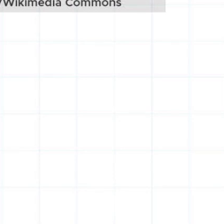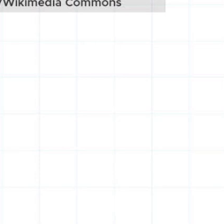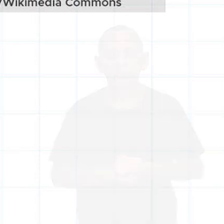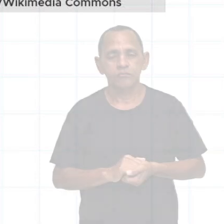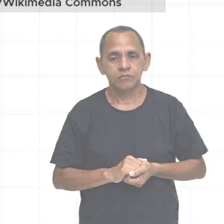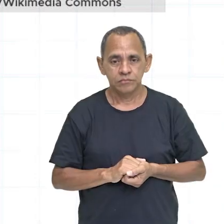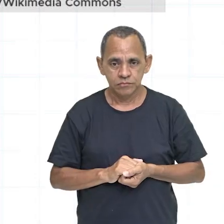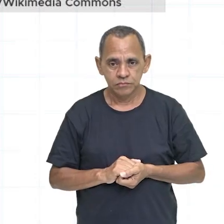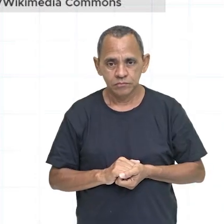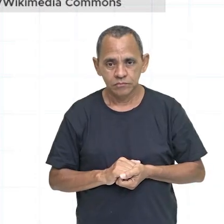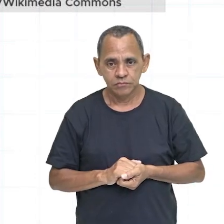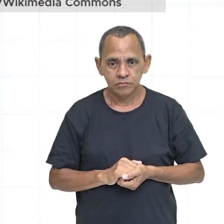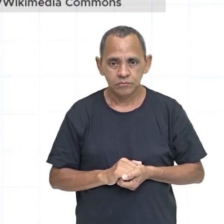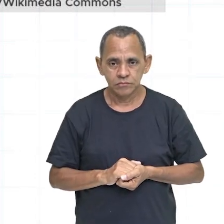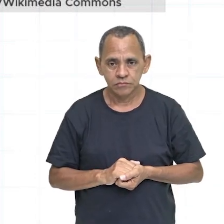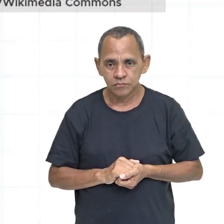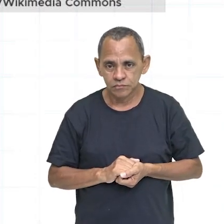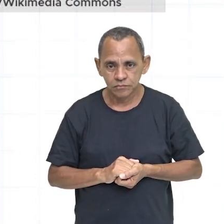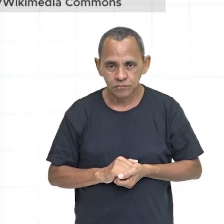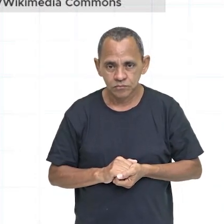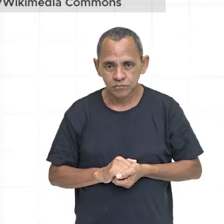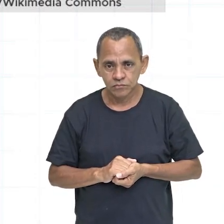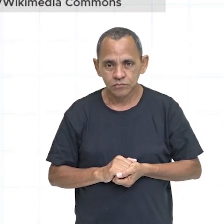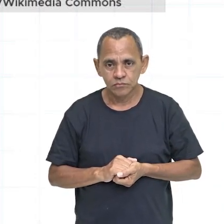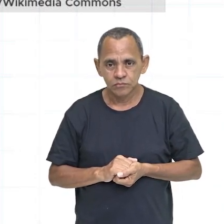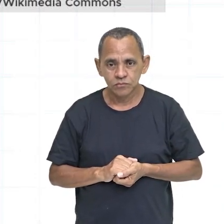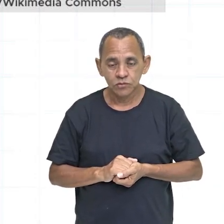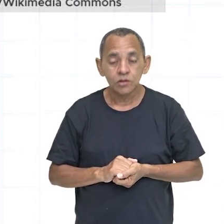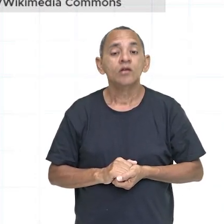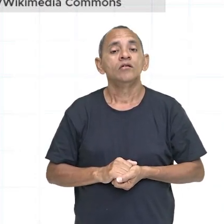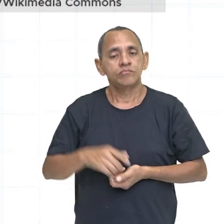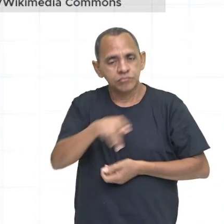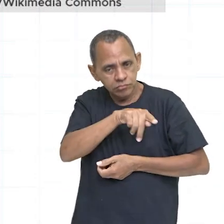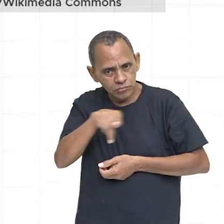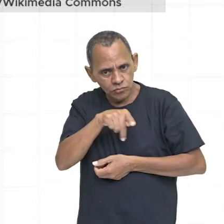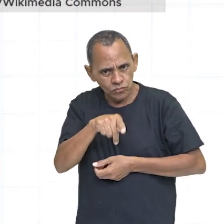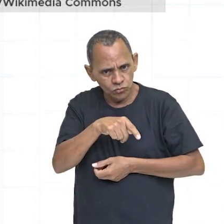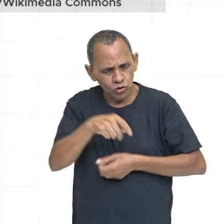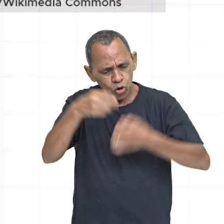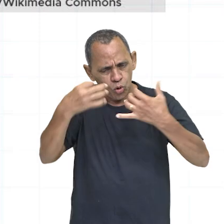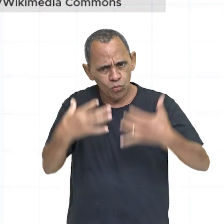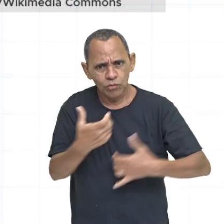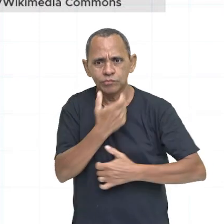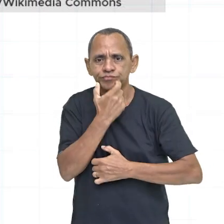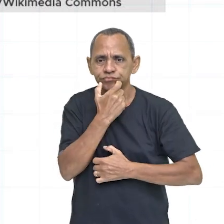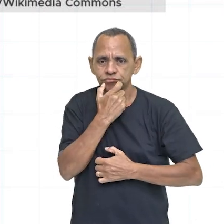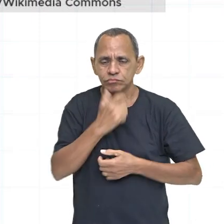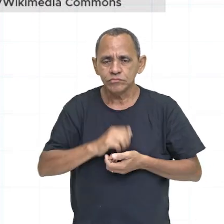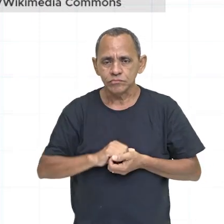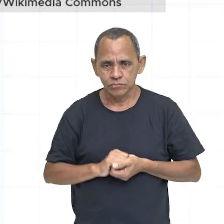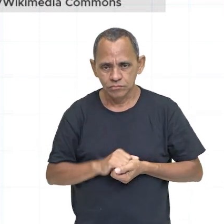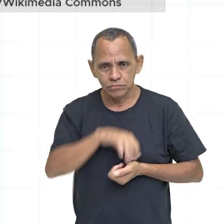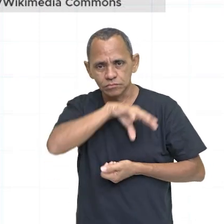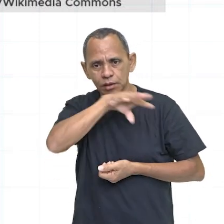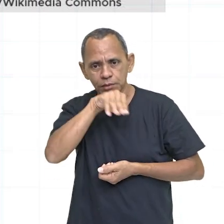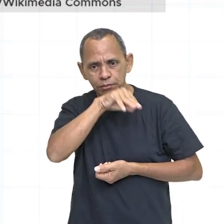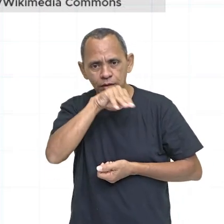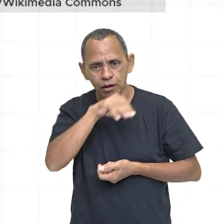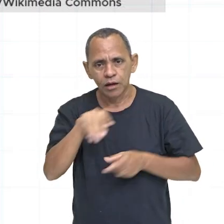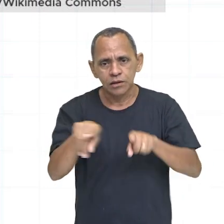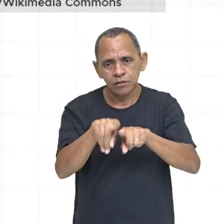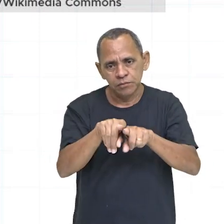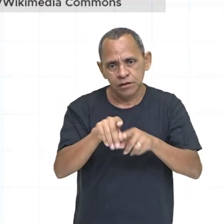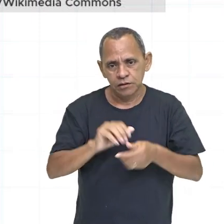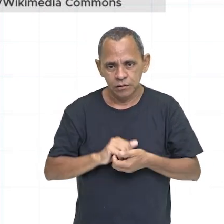British colonization to the present, Oceania has witnessed a profound linguistic